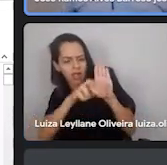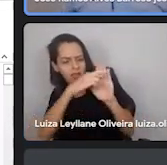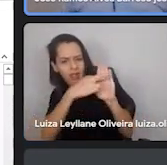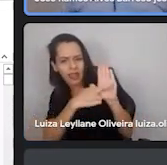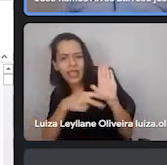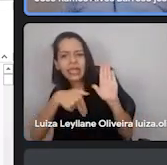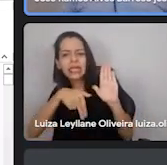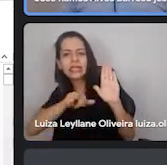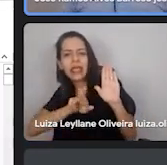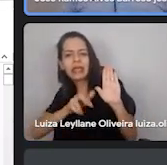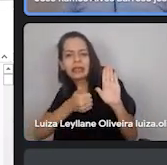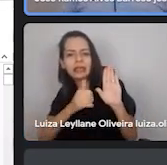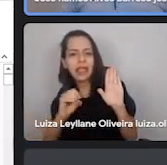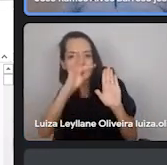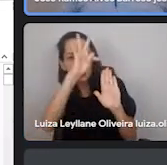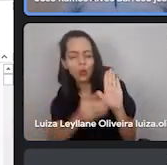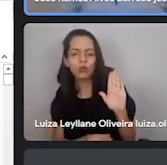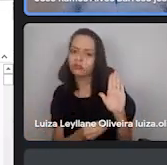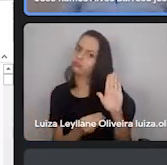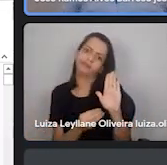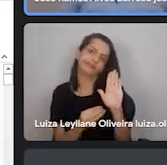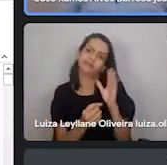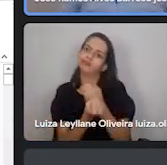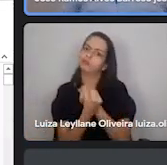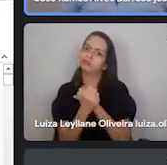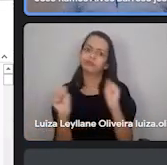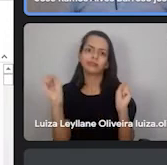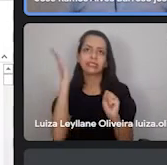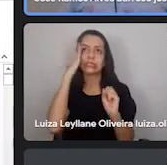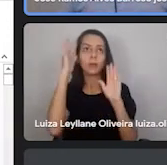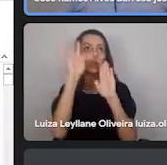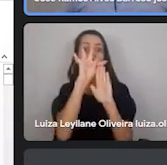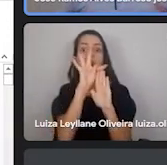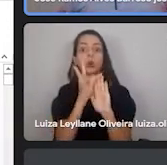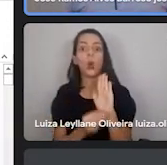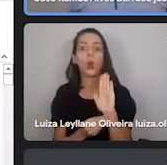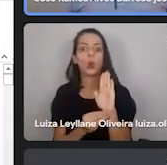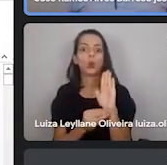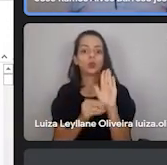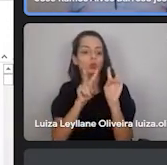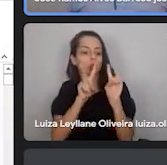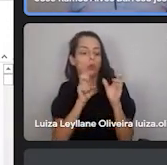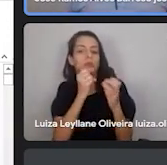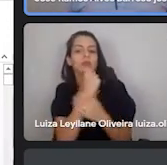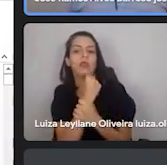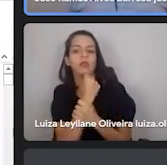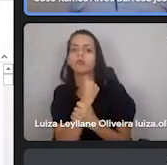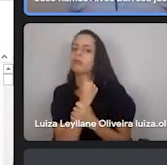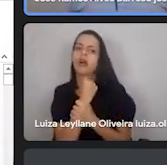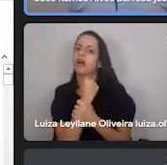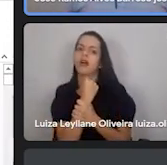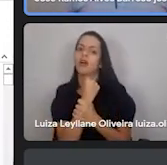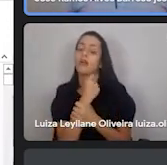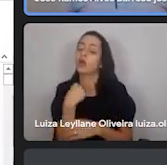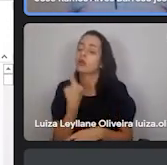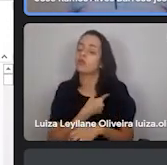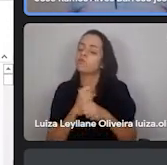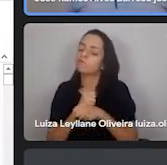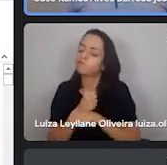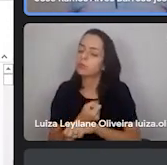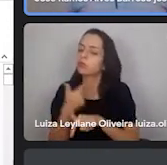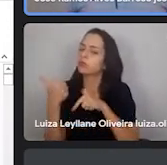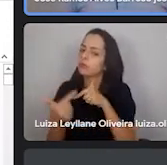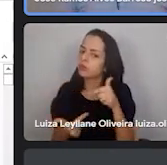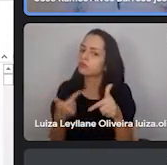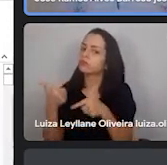A gente nunca sabe tudo sobre segurança, mas a gente tem que trabalhar para cada vez mais